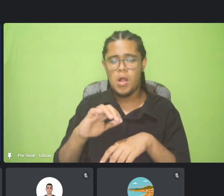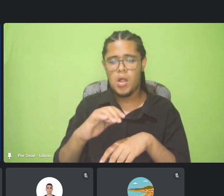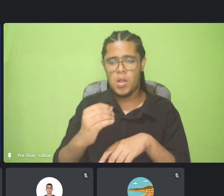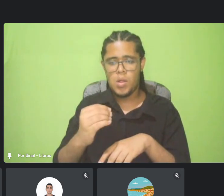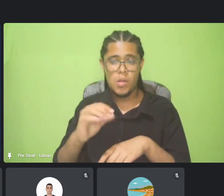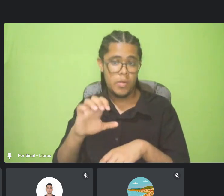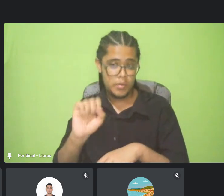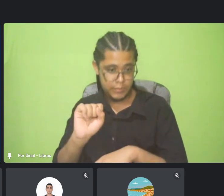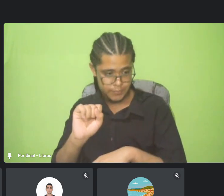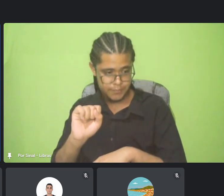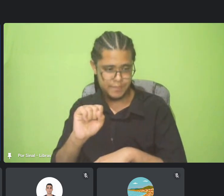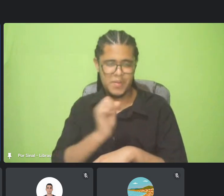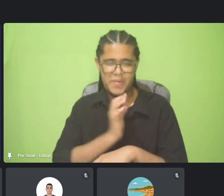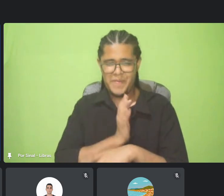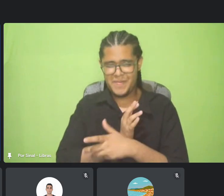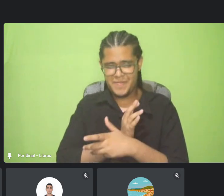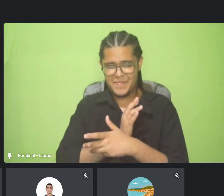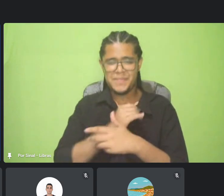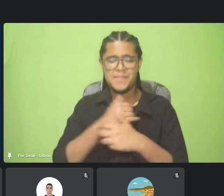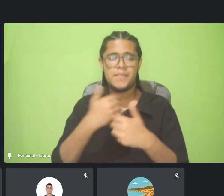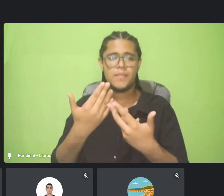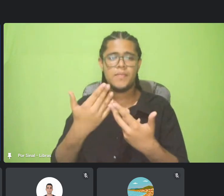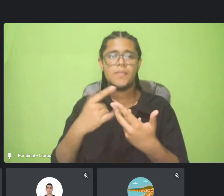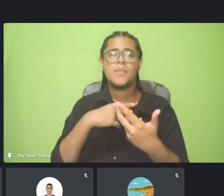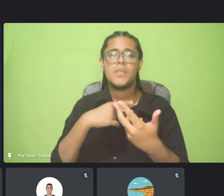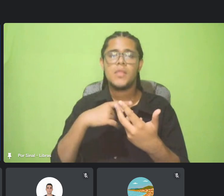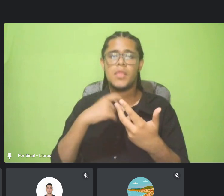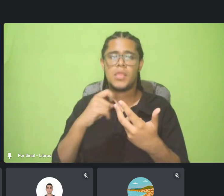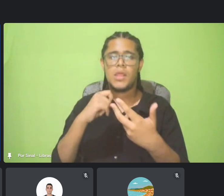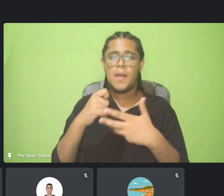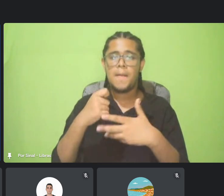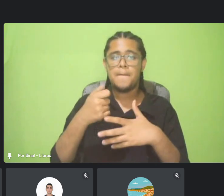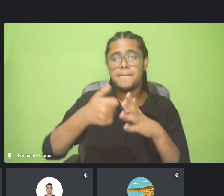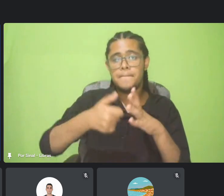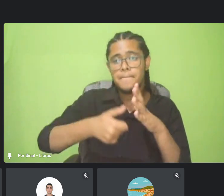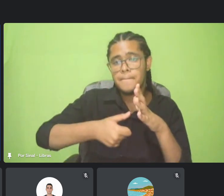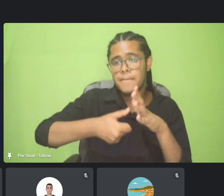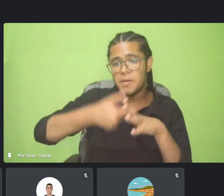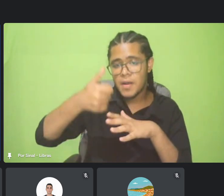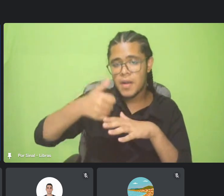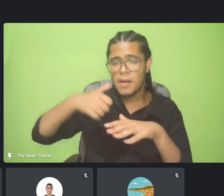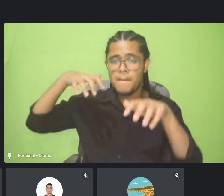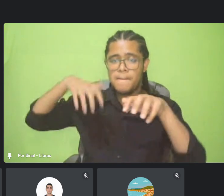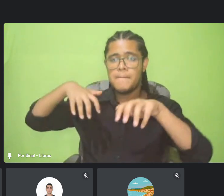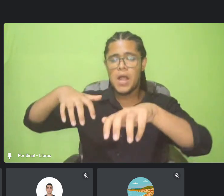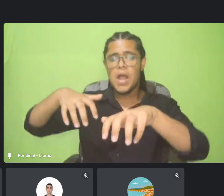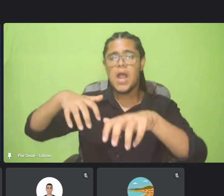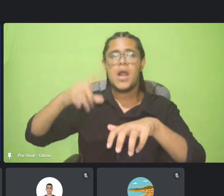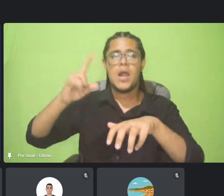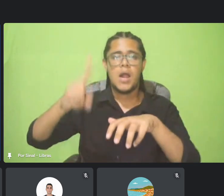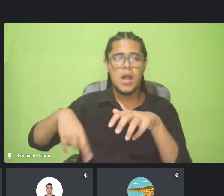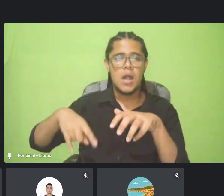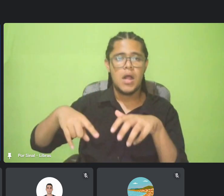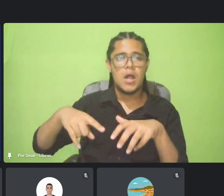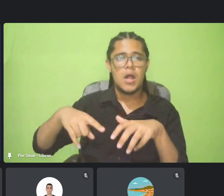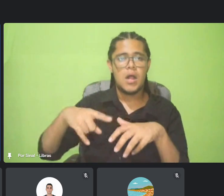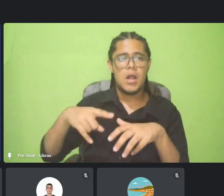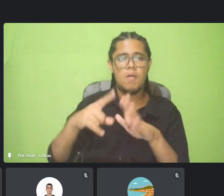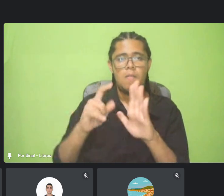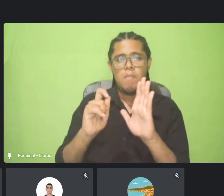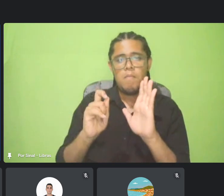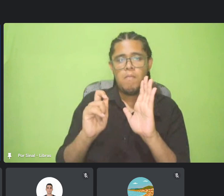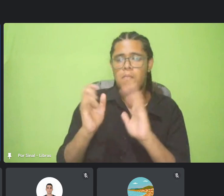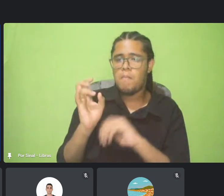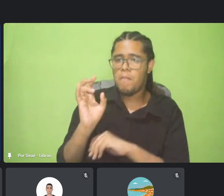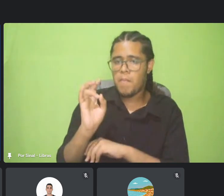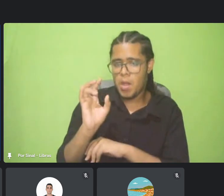em 2011 a realização da primeira marcha da maconha de Mossoró e a gente abriu alguns debates que foram bastante interessantes. Inclusive, tem um